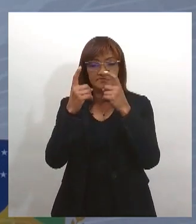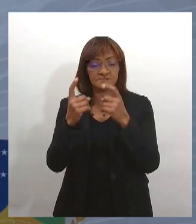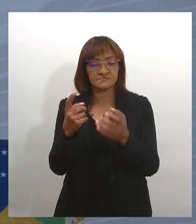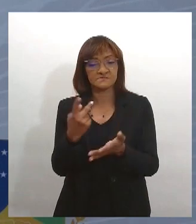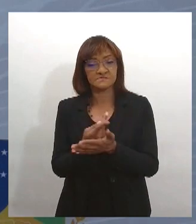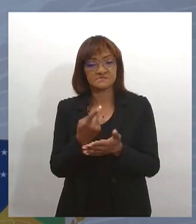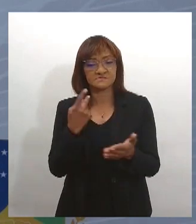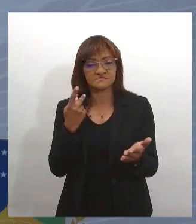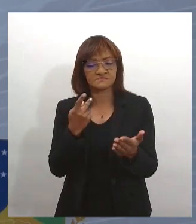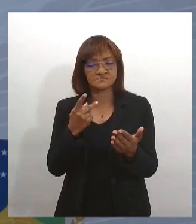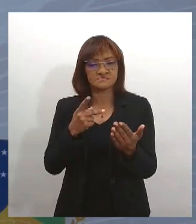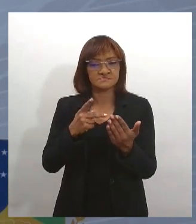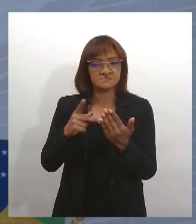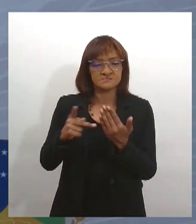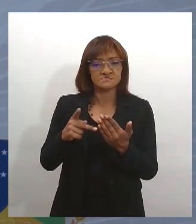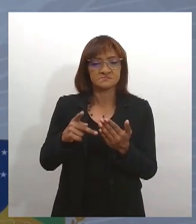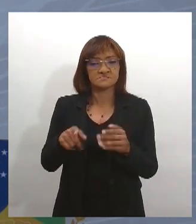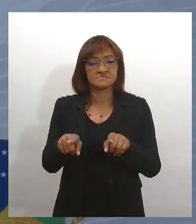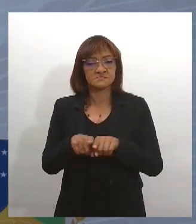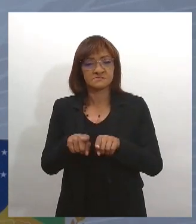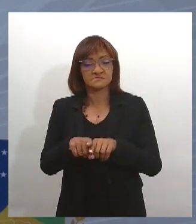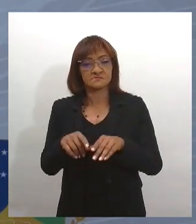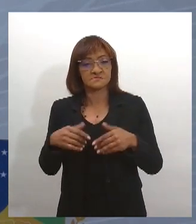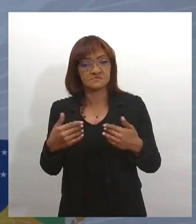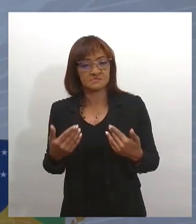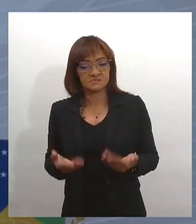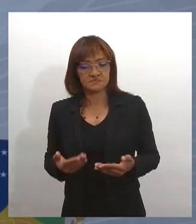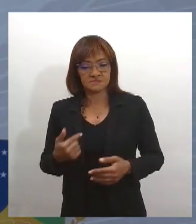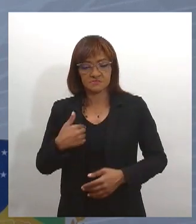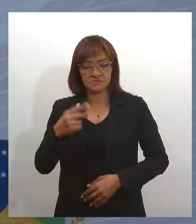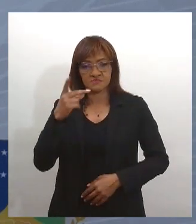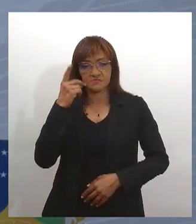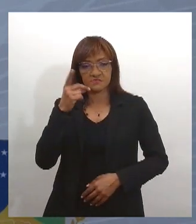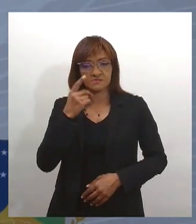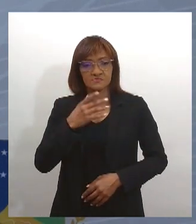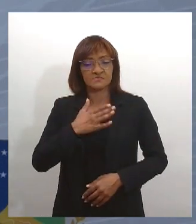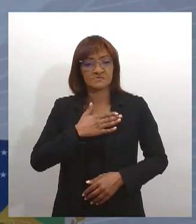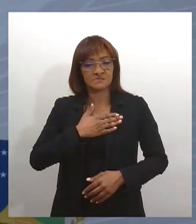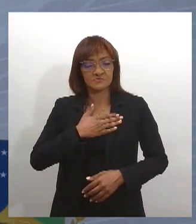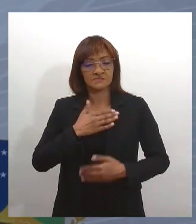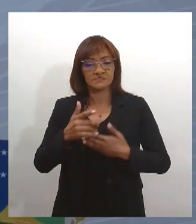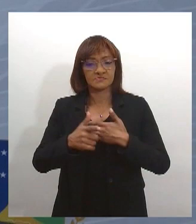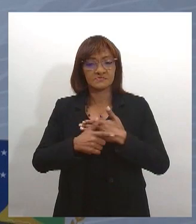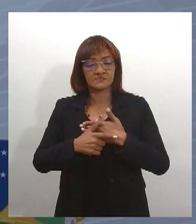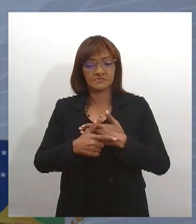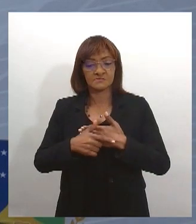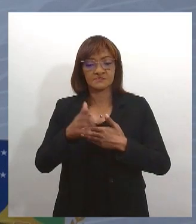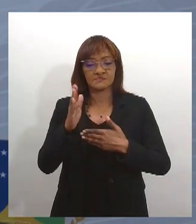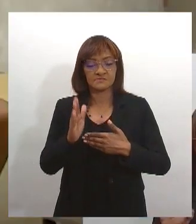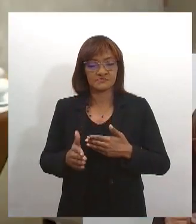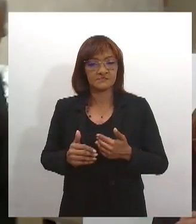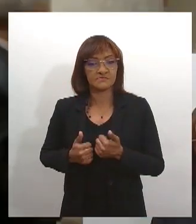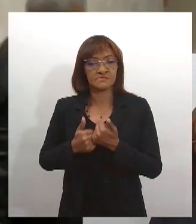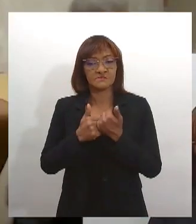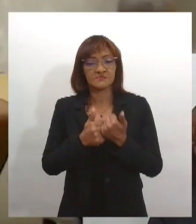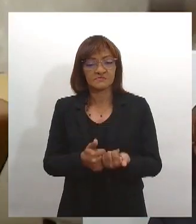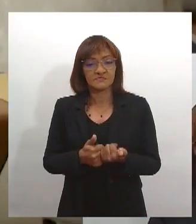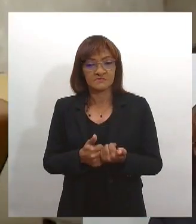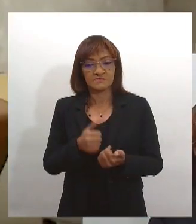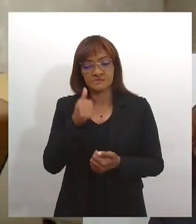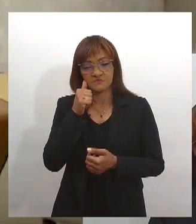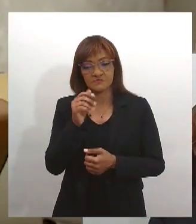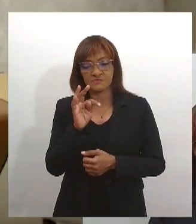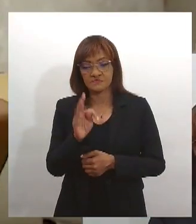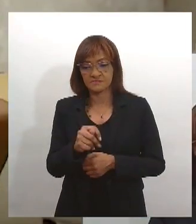as mulheres vêm passando. Então, sou deputada, o meu mandato foi direcionado à minha bandeira para defender essas mulheres. Linda